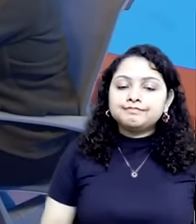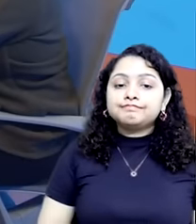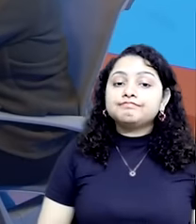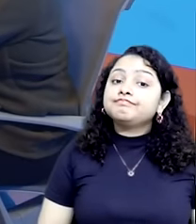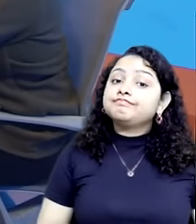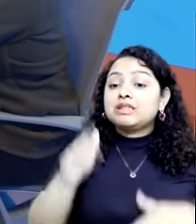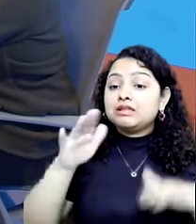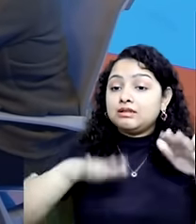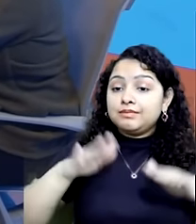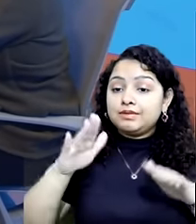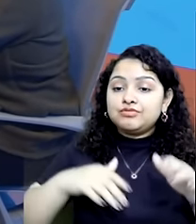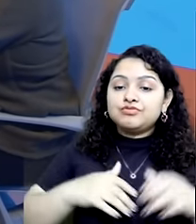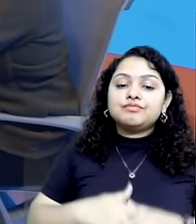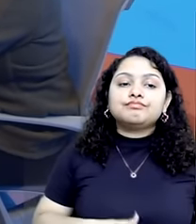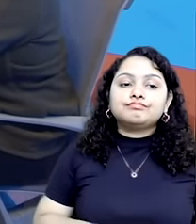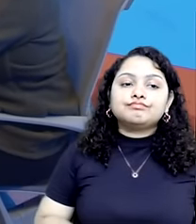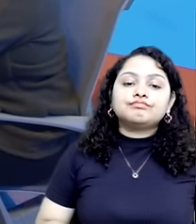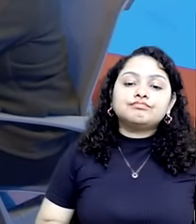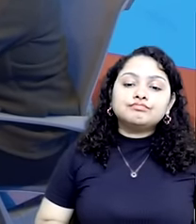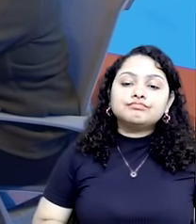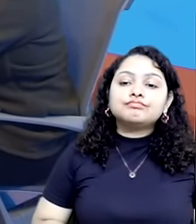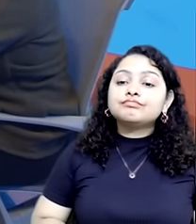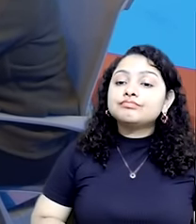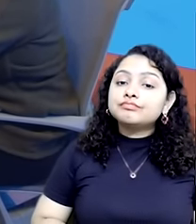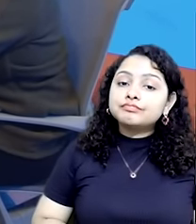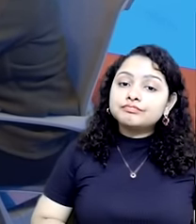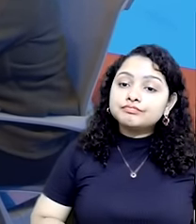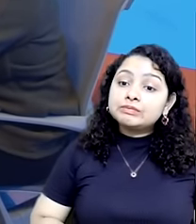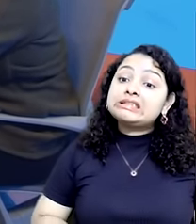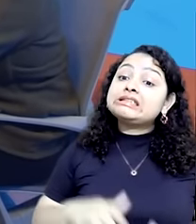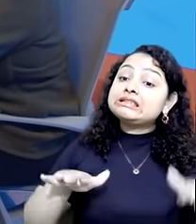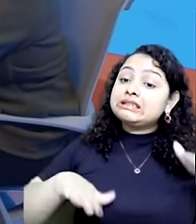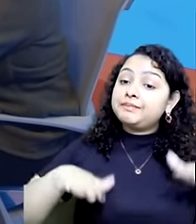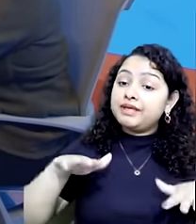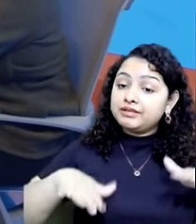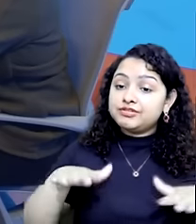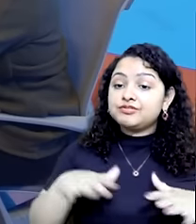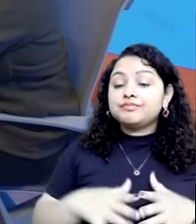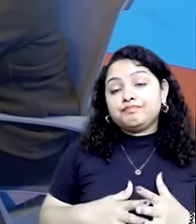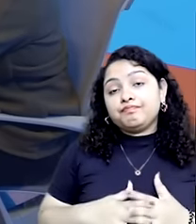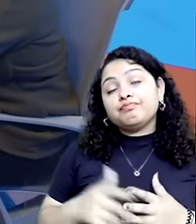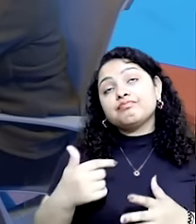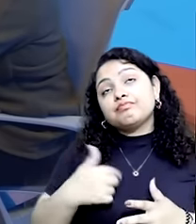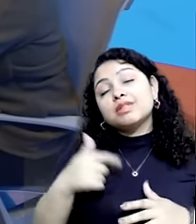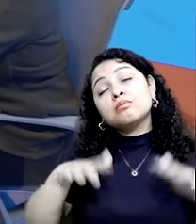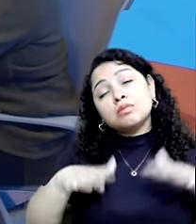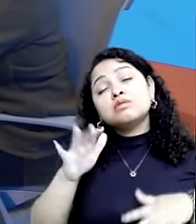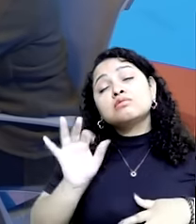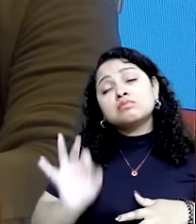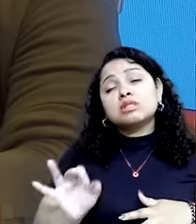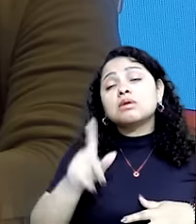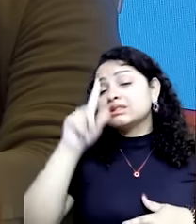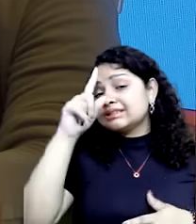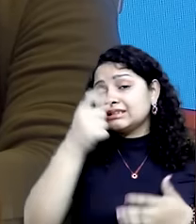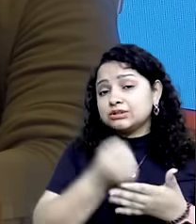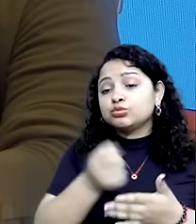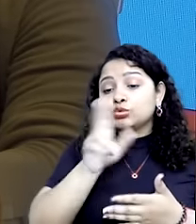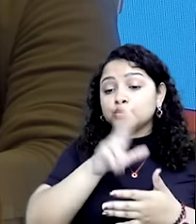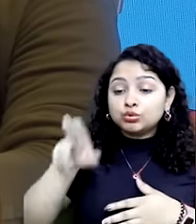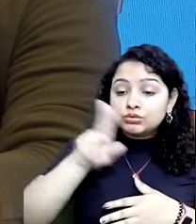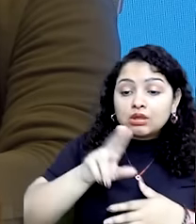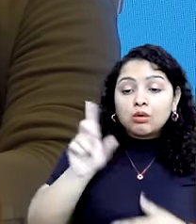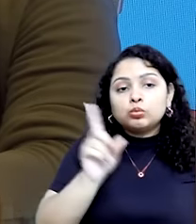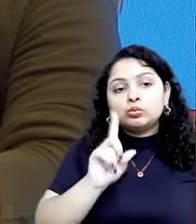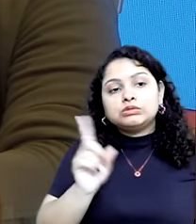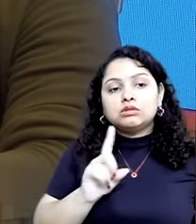depender né fal vem com famoso depende é depende e realmente depende né a decisão de usar ou